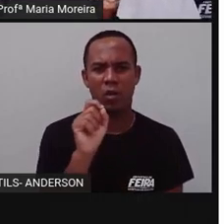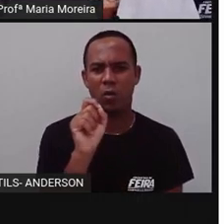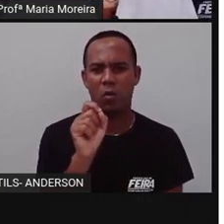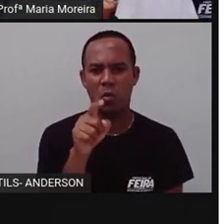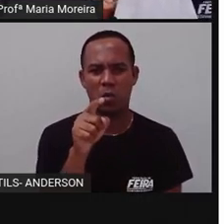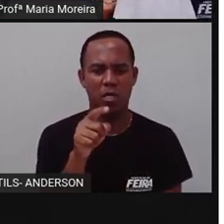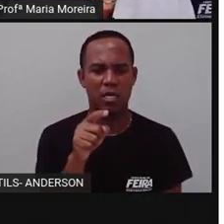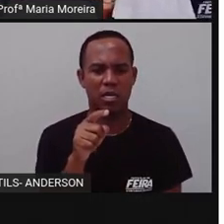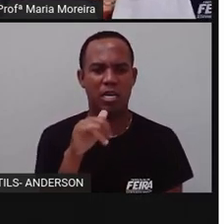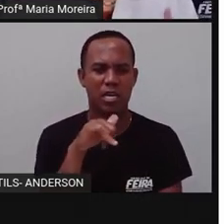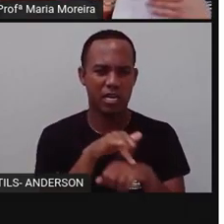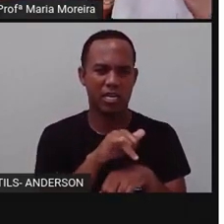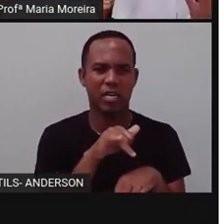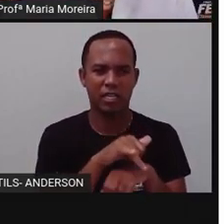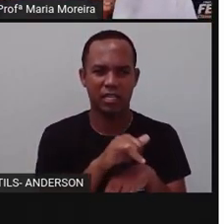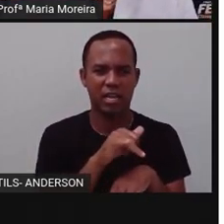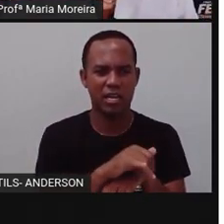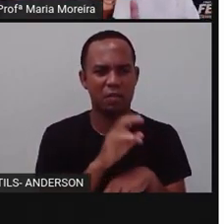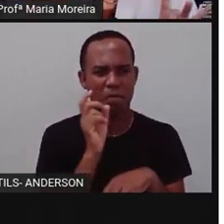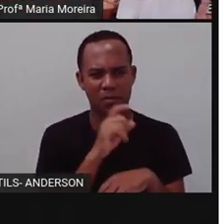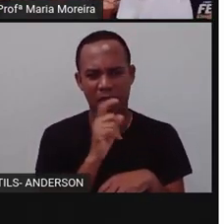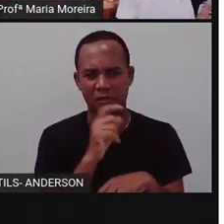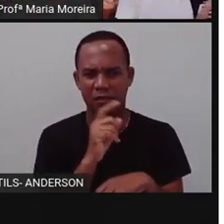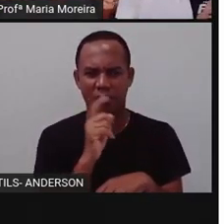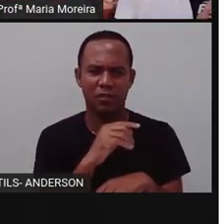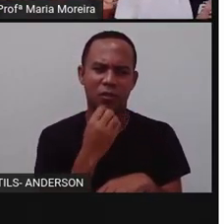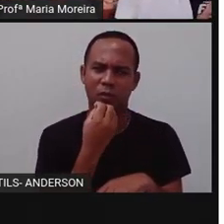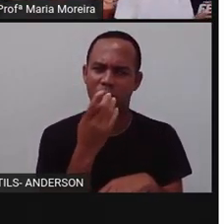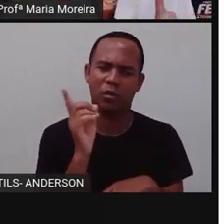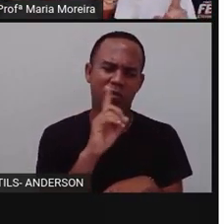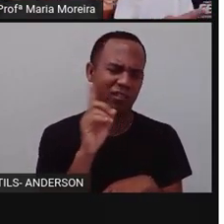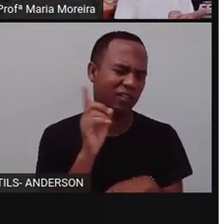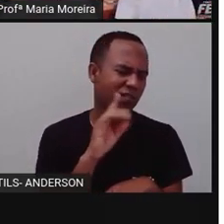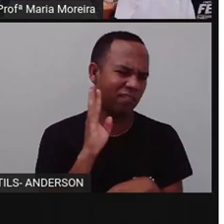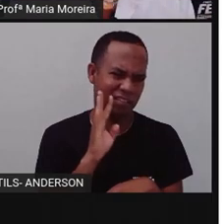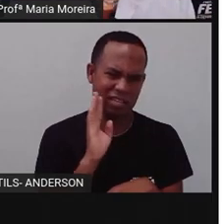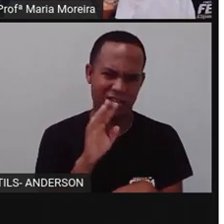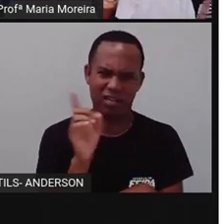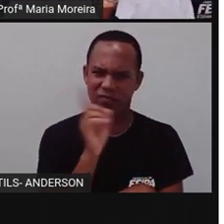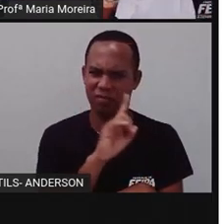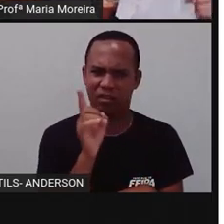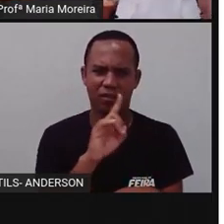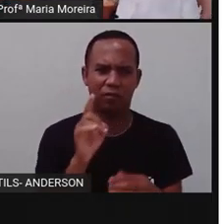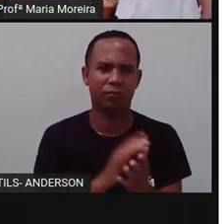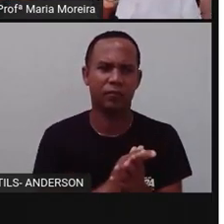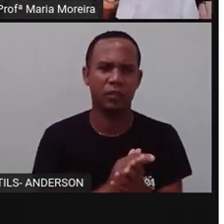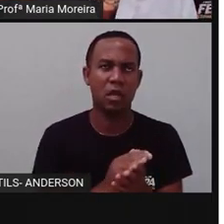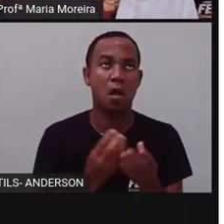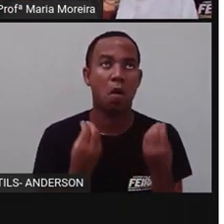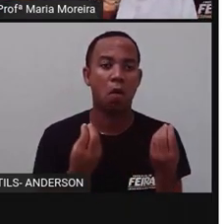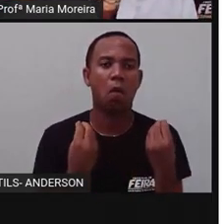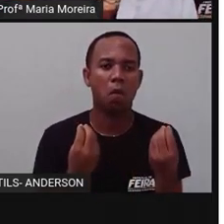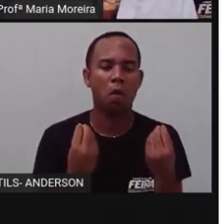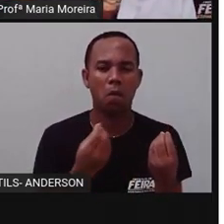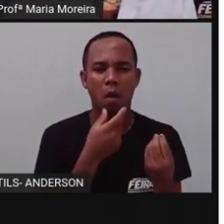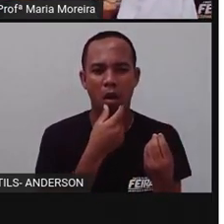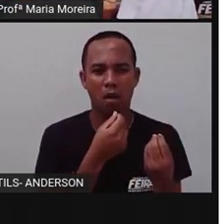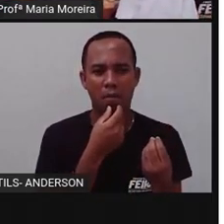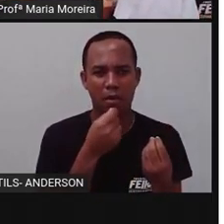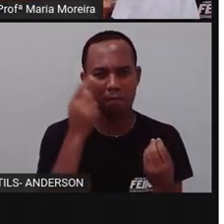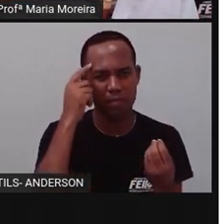Porque ele achou o seguinte, que se ele mentisse, o que não é uma coisa bacana, não é legal mentir, que se ele mentisse, na verdade,